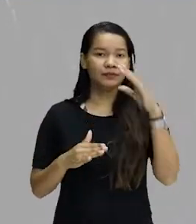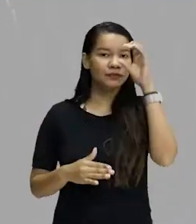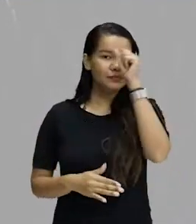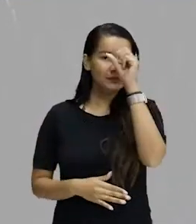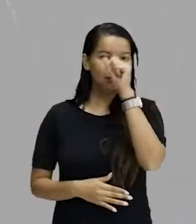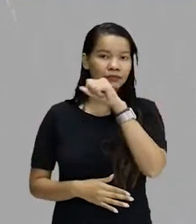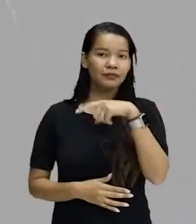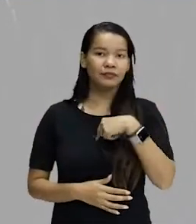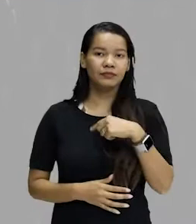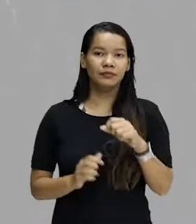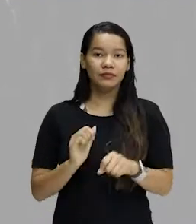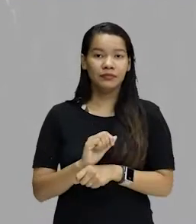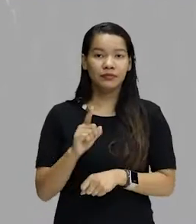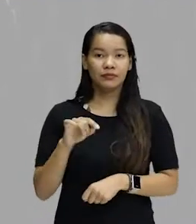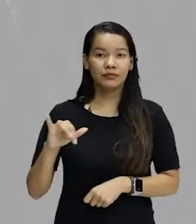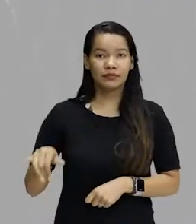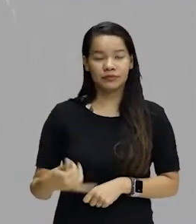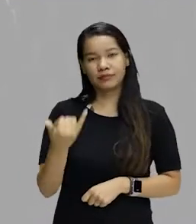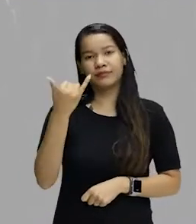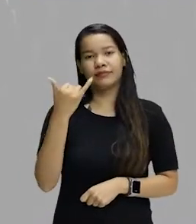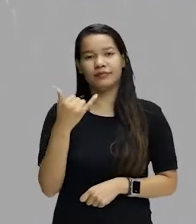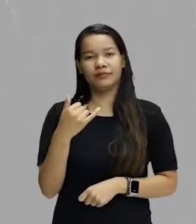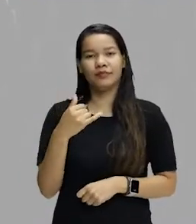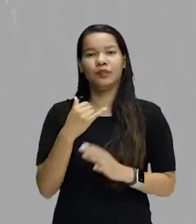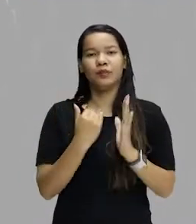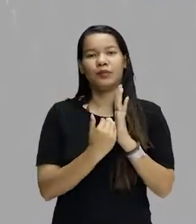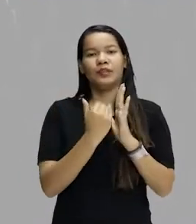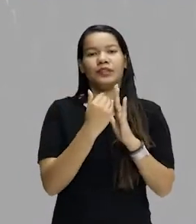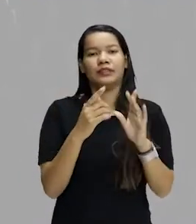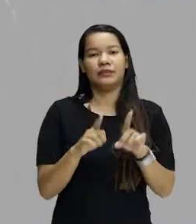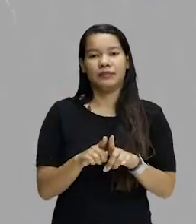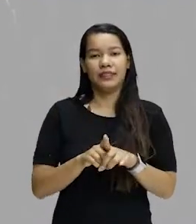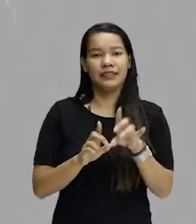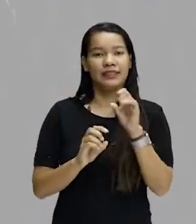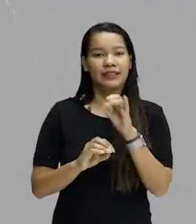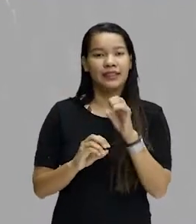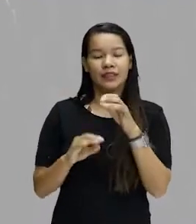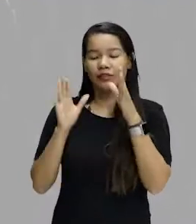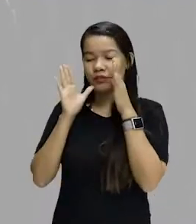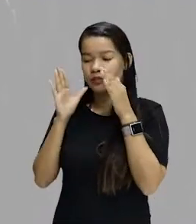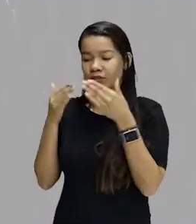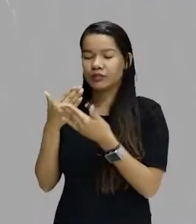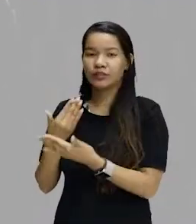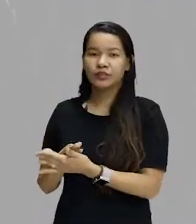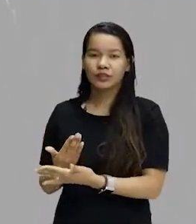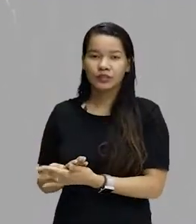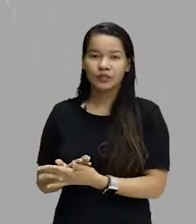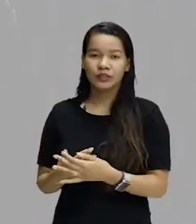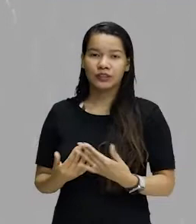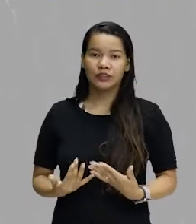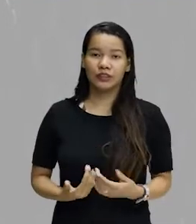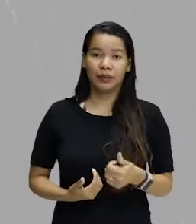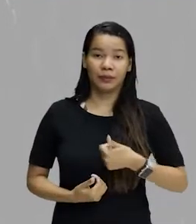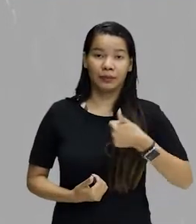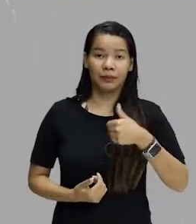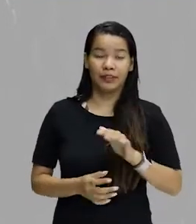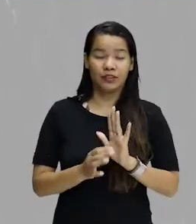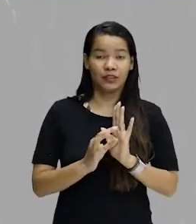estejam aproveitando o nosso projeto, aproveitando as aulas, se dedicando aos estudos. Turma, como primeira